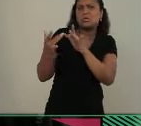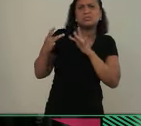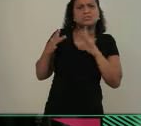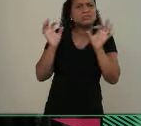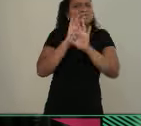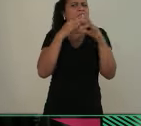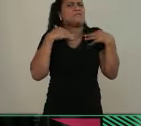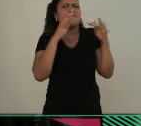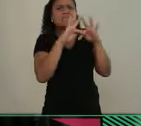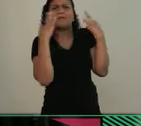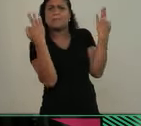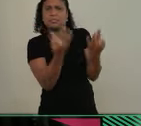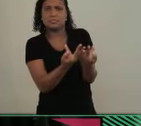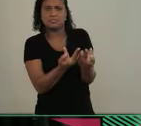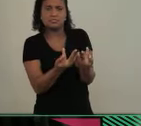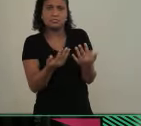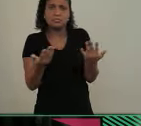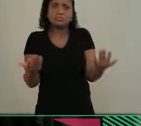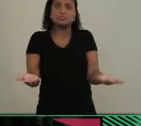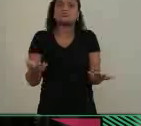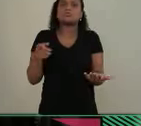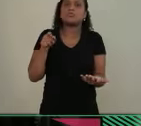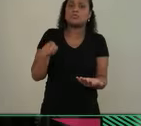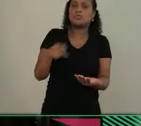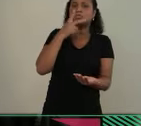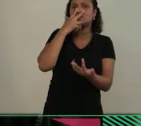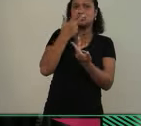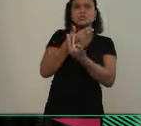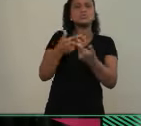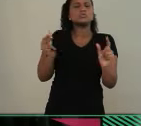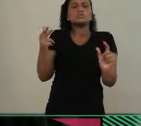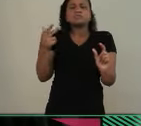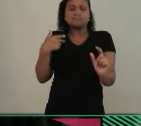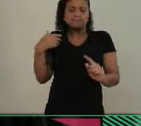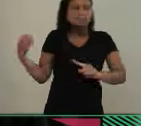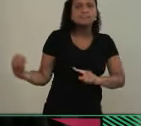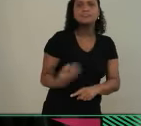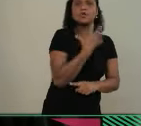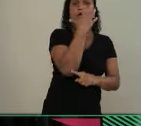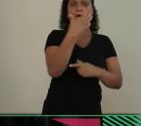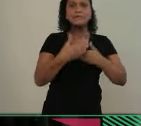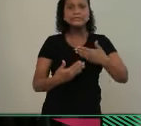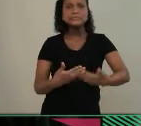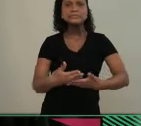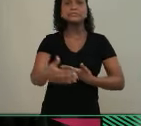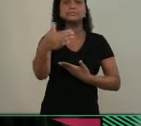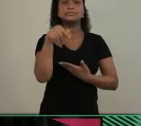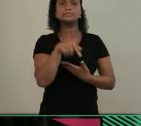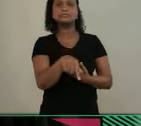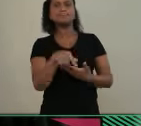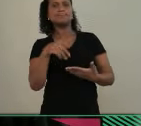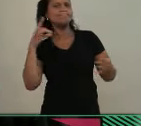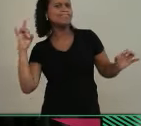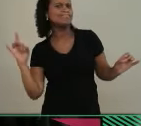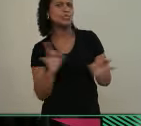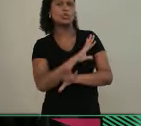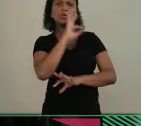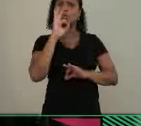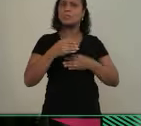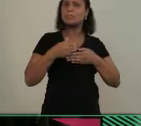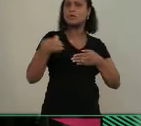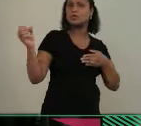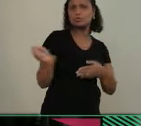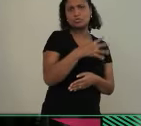nem contato, acho que nem ninguém da minha família, né? Então foi uma coisa completamente nova, foi uma